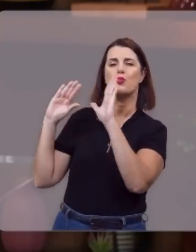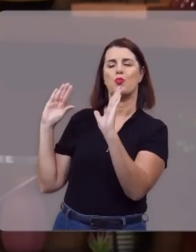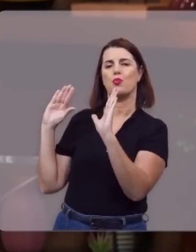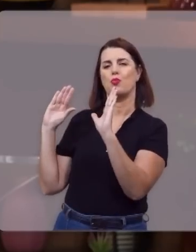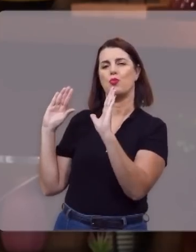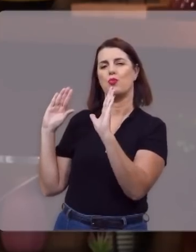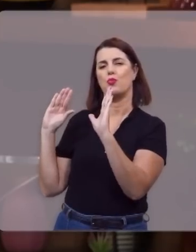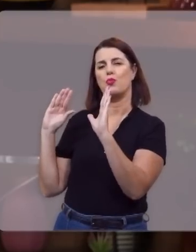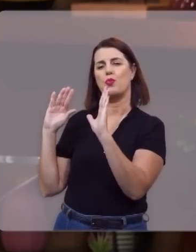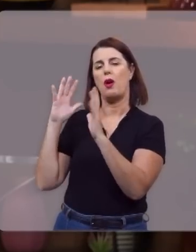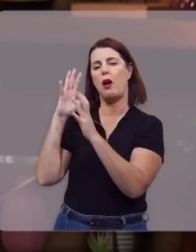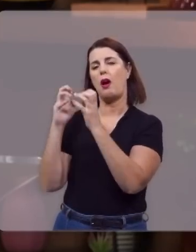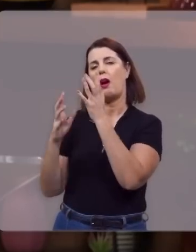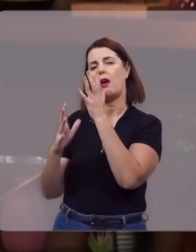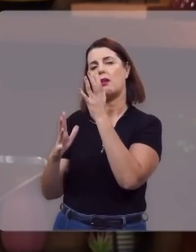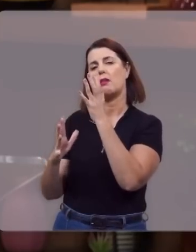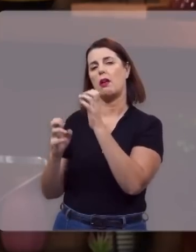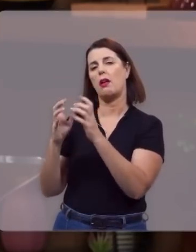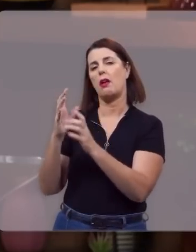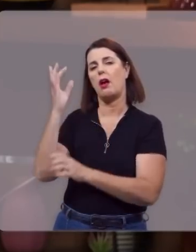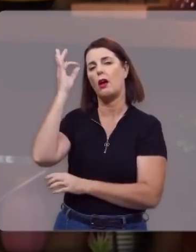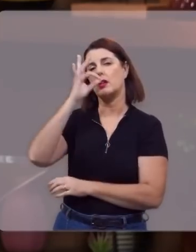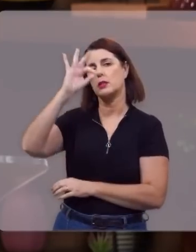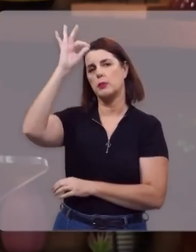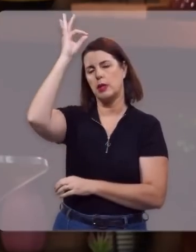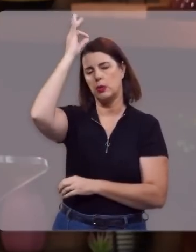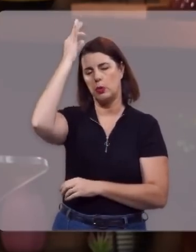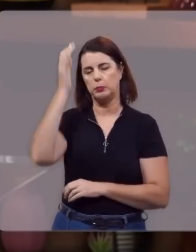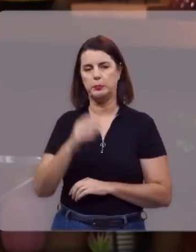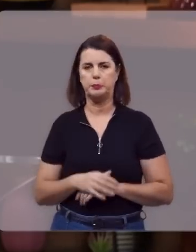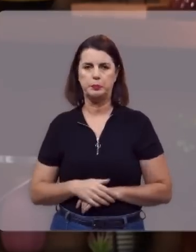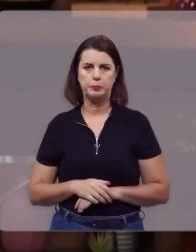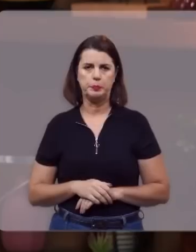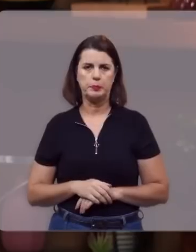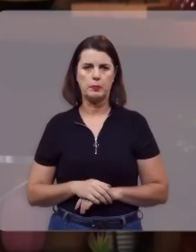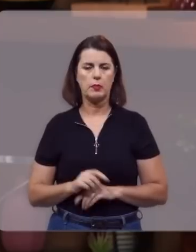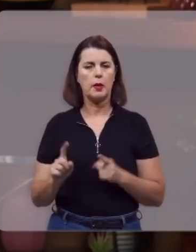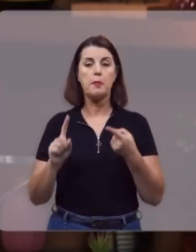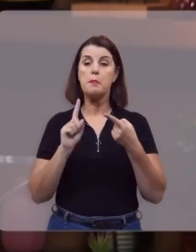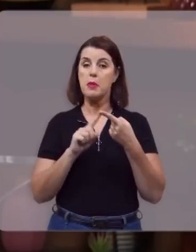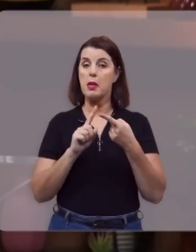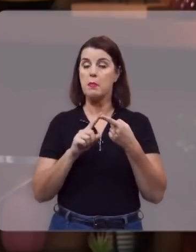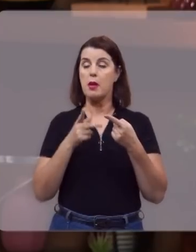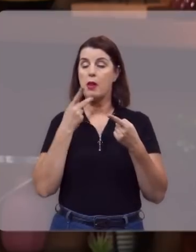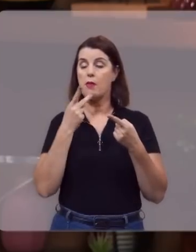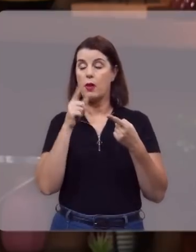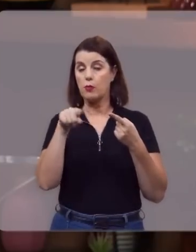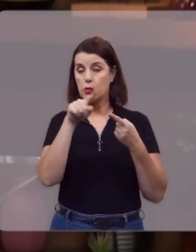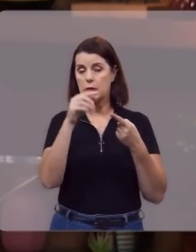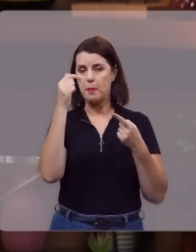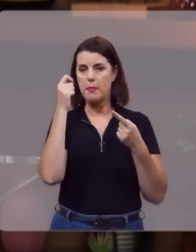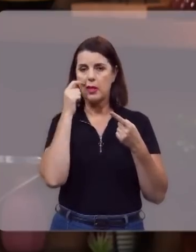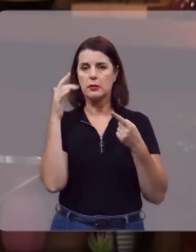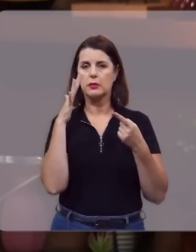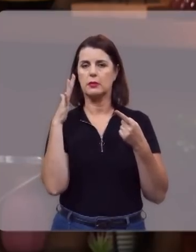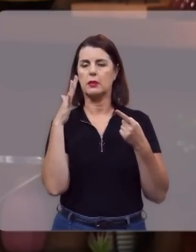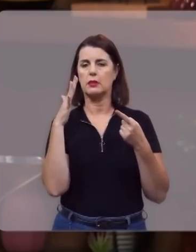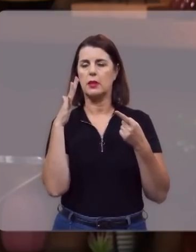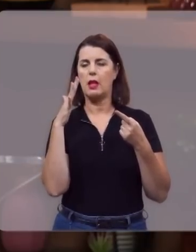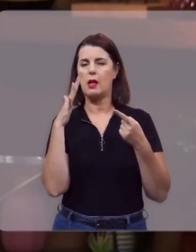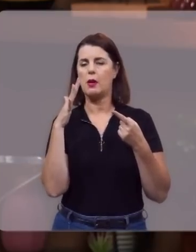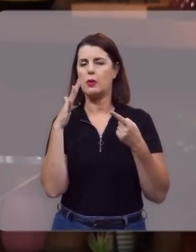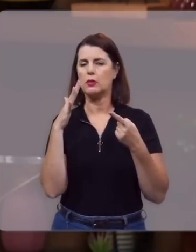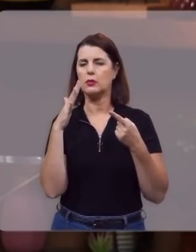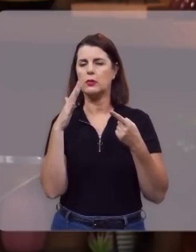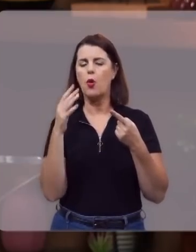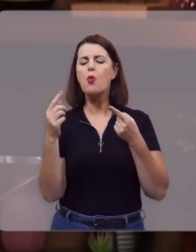celestes, a guerra espiritual. A primeira coisa que eu chamo a sua atenção